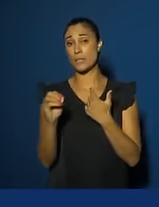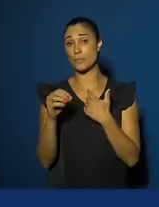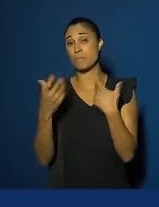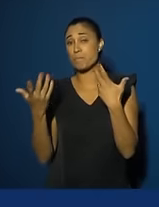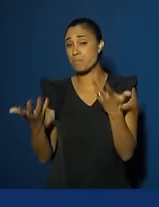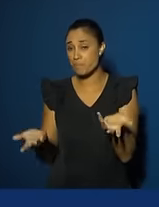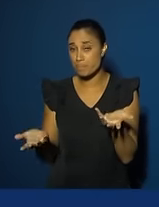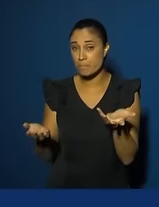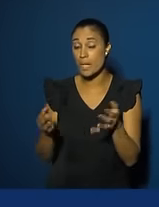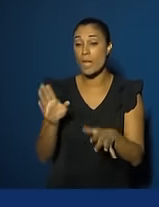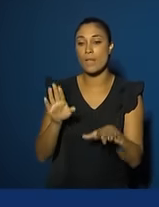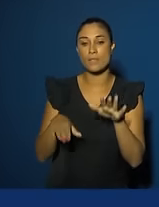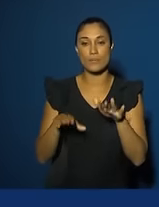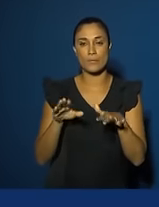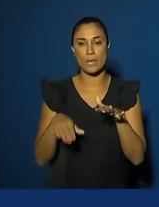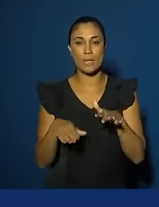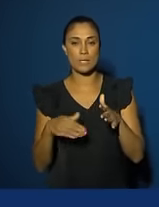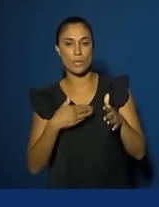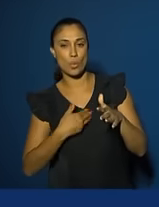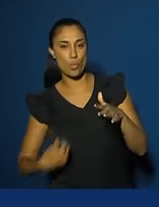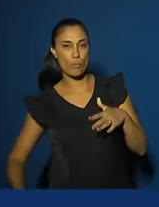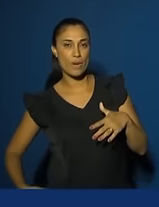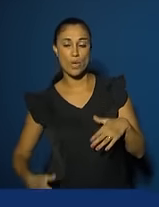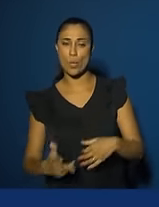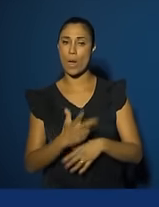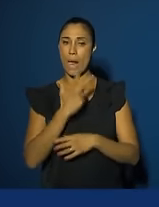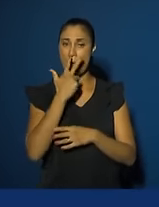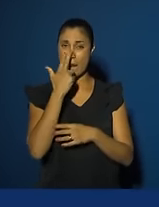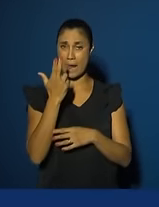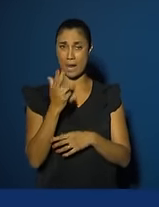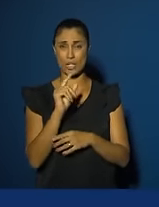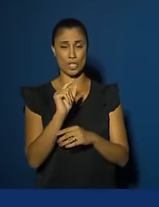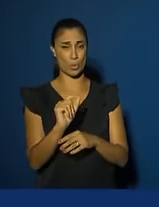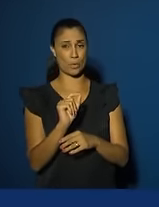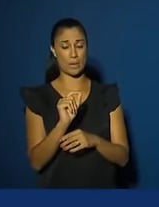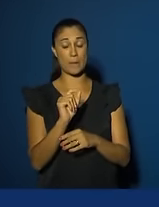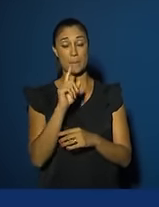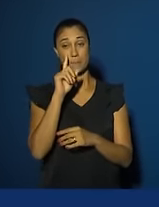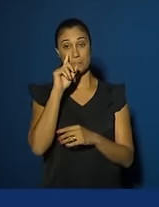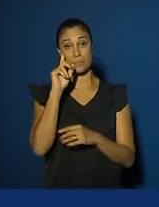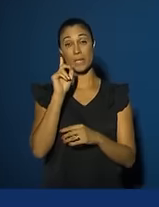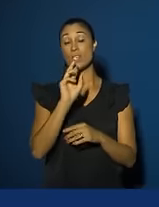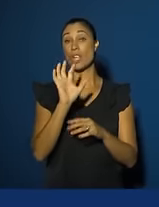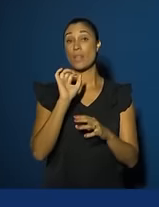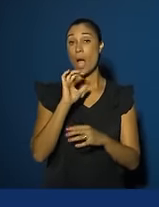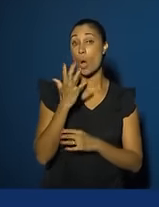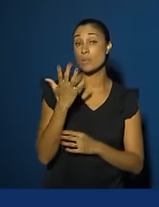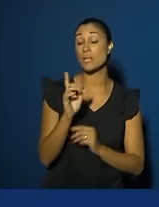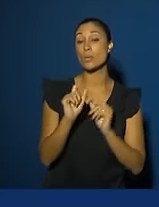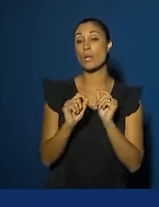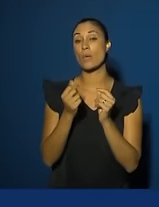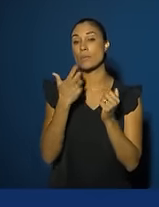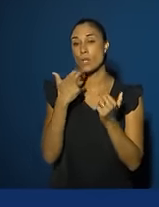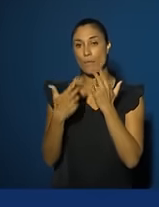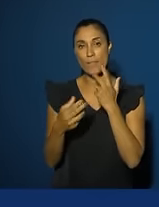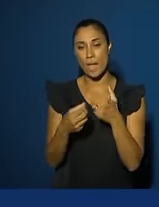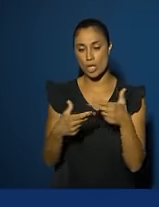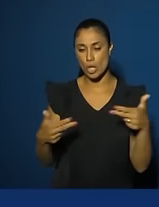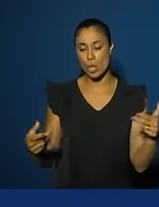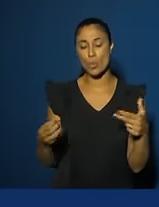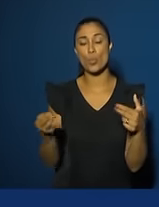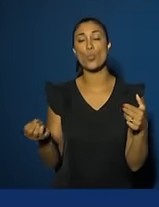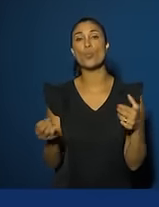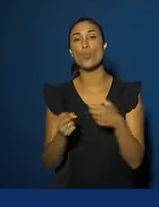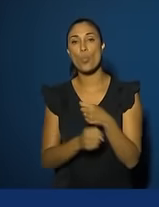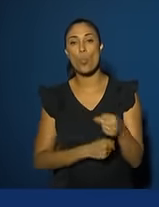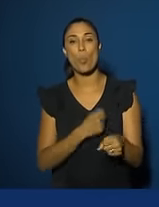então às vezes o governo empacota uma coisa que já tá acontecendo com as novidades do ano e dá um